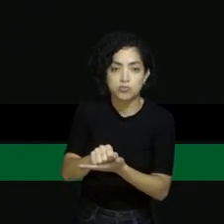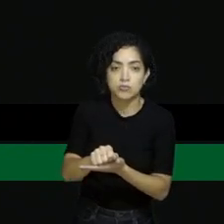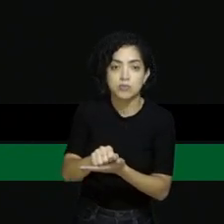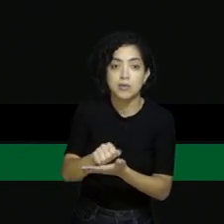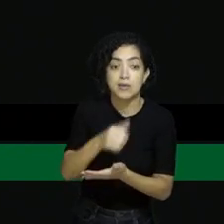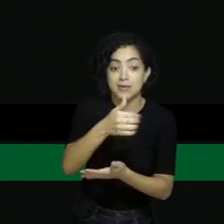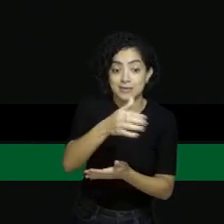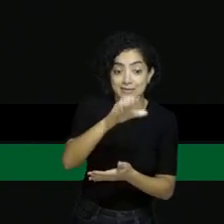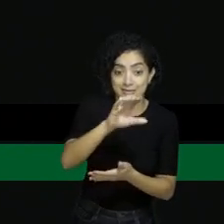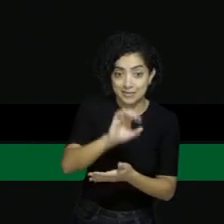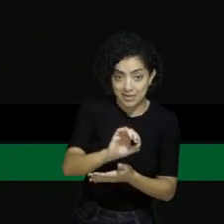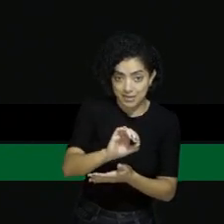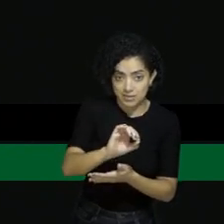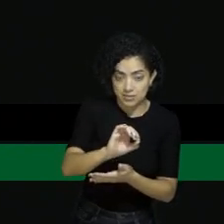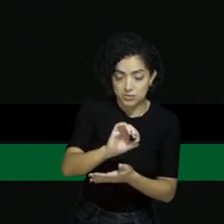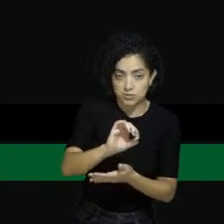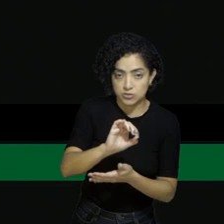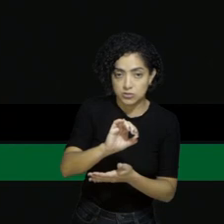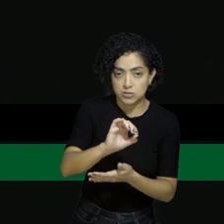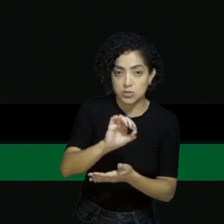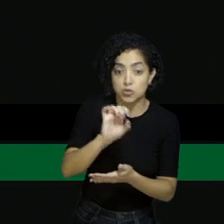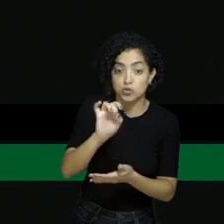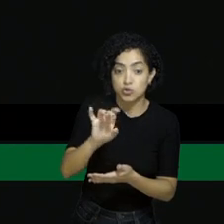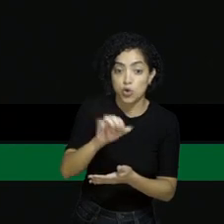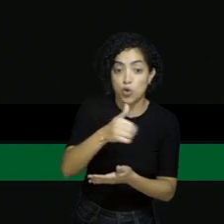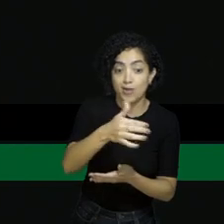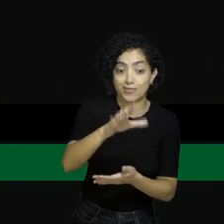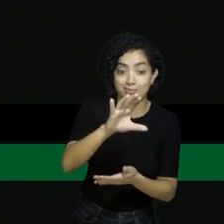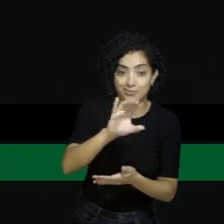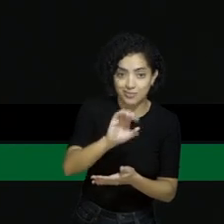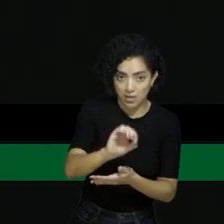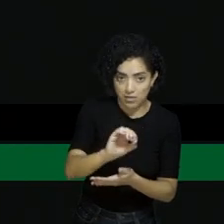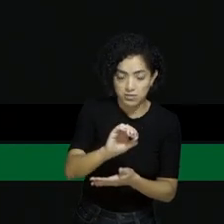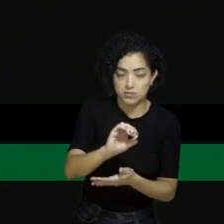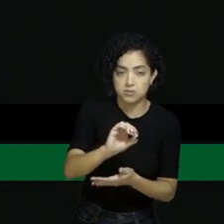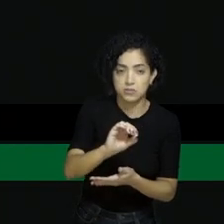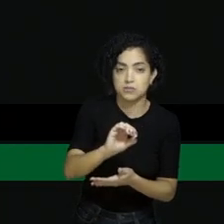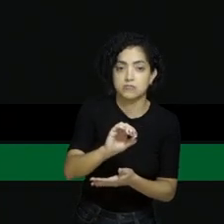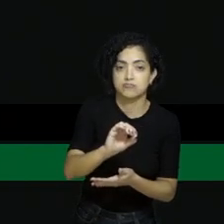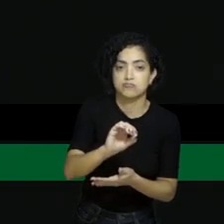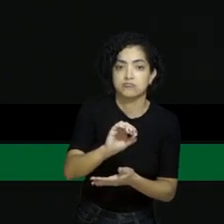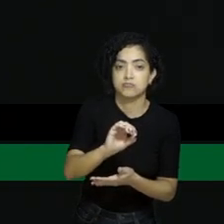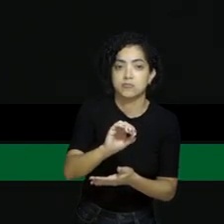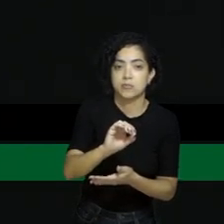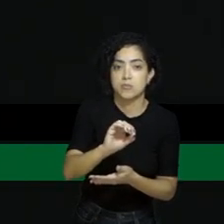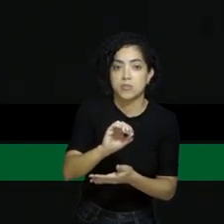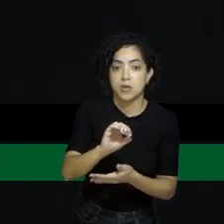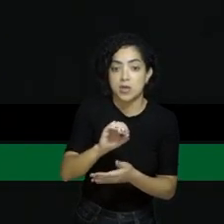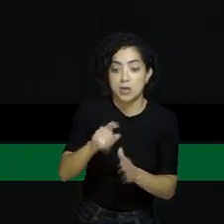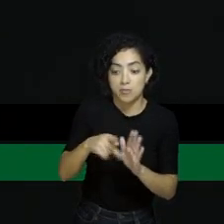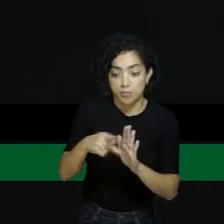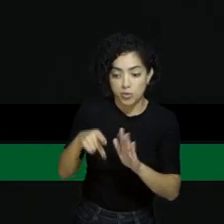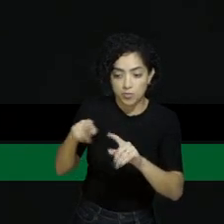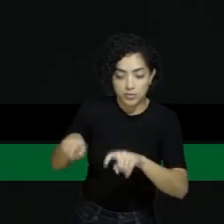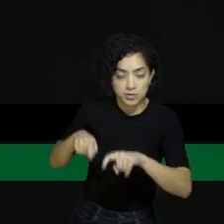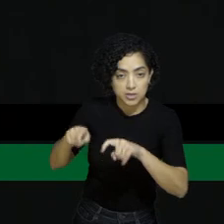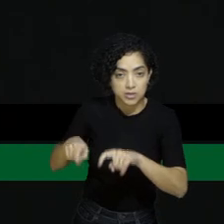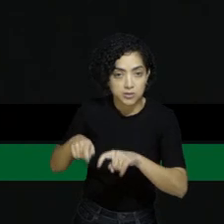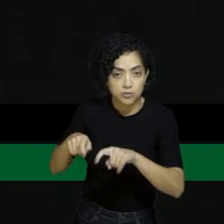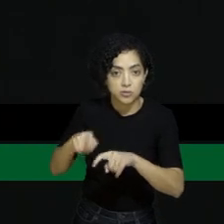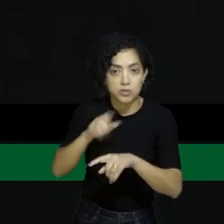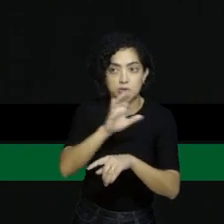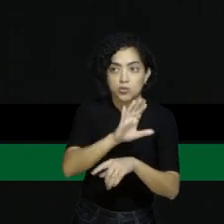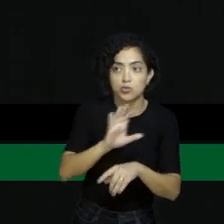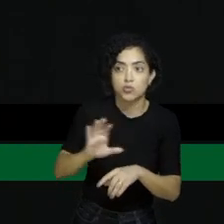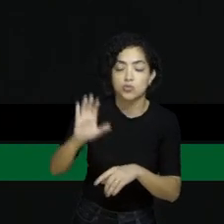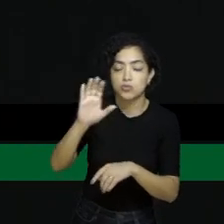10 propriedades, deputado, é 10 mil? Não, é 10 propriedades agrícolas em todo o estado nosso de